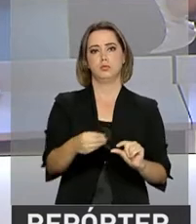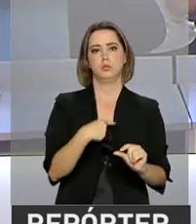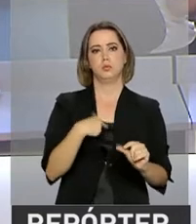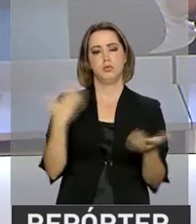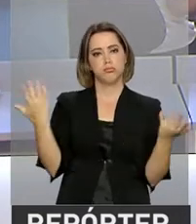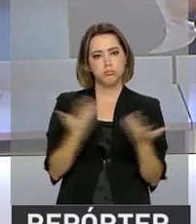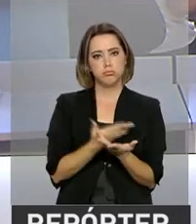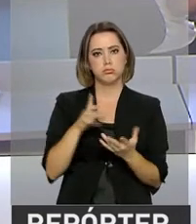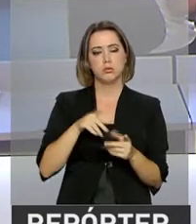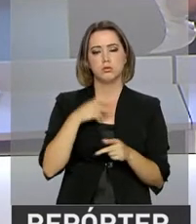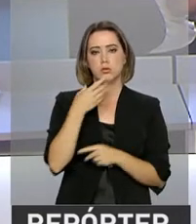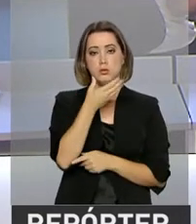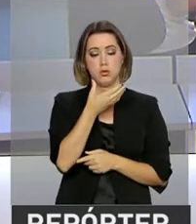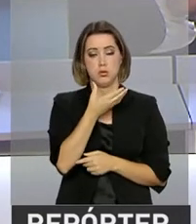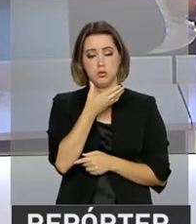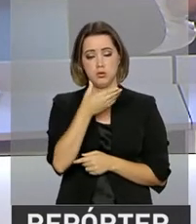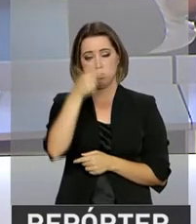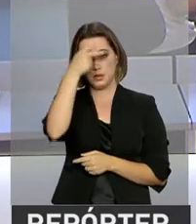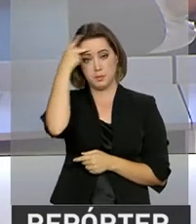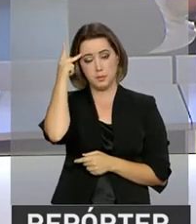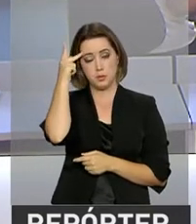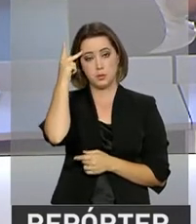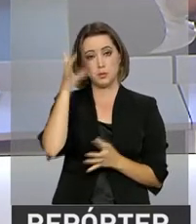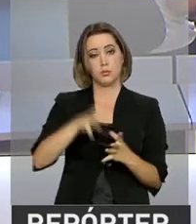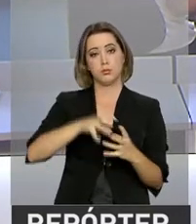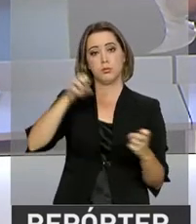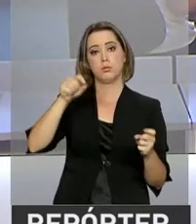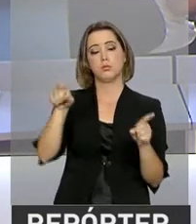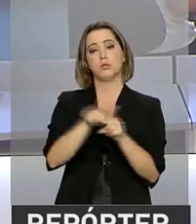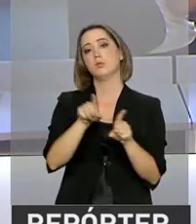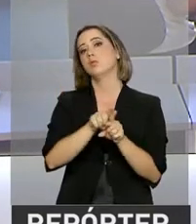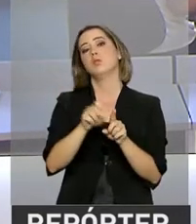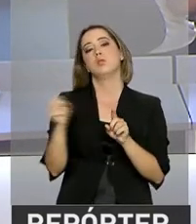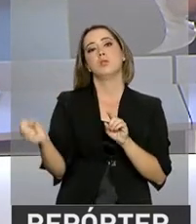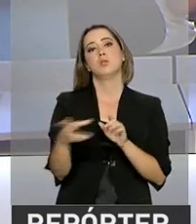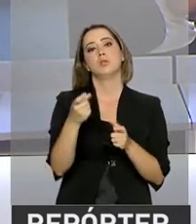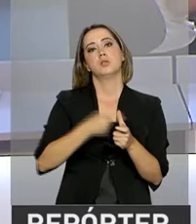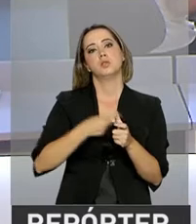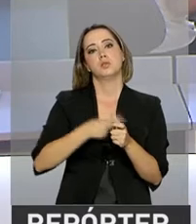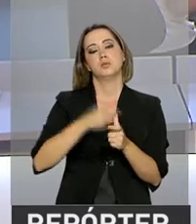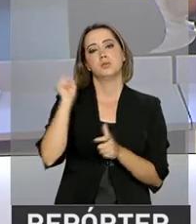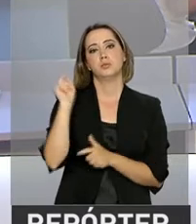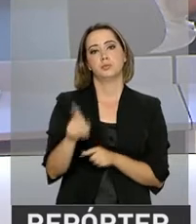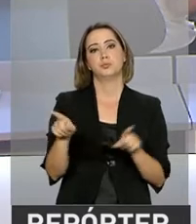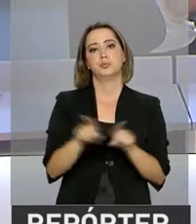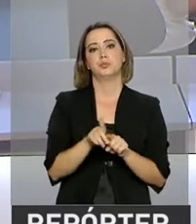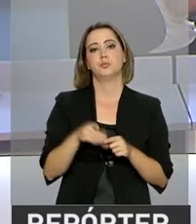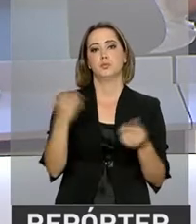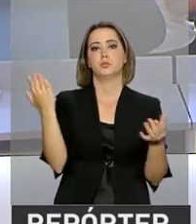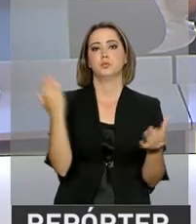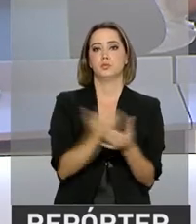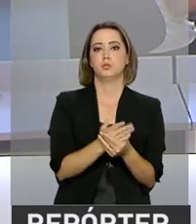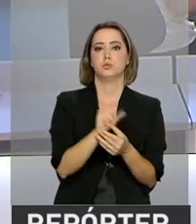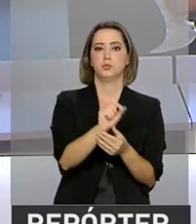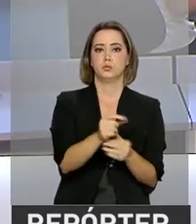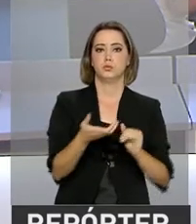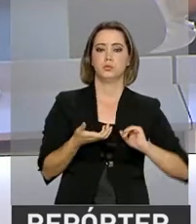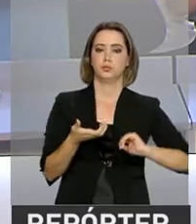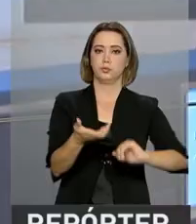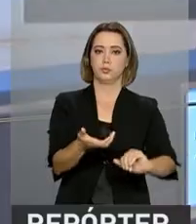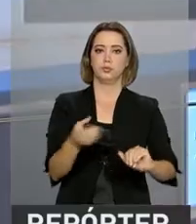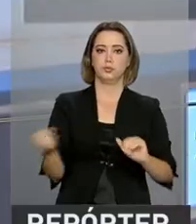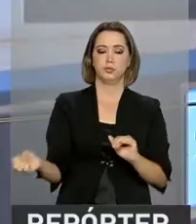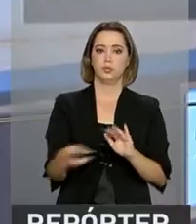déficit no sistema previdenciário são alguns dos motivos por que o governo enviou ao Congresso uma proposta de reforma da